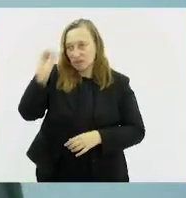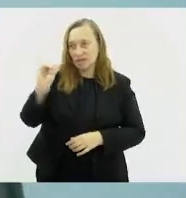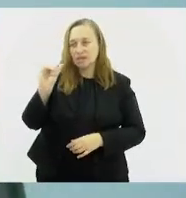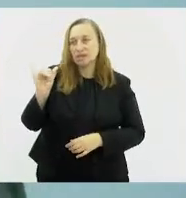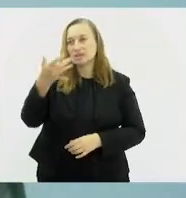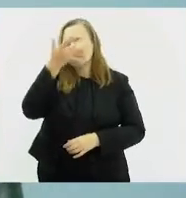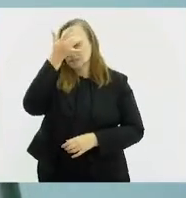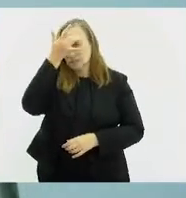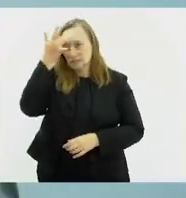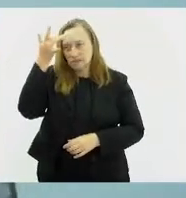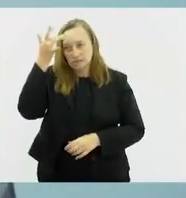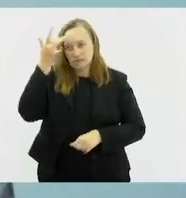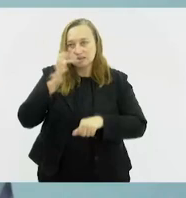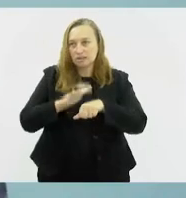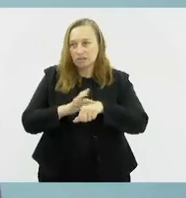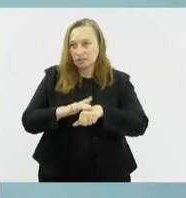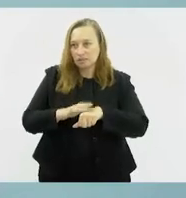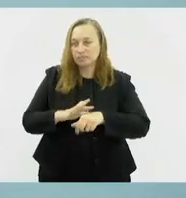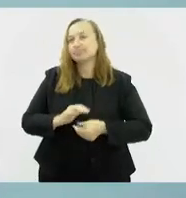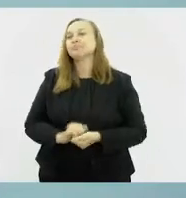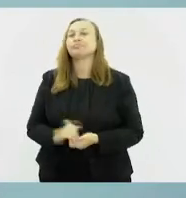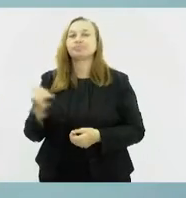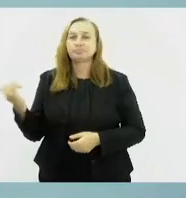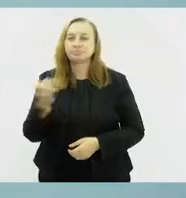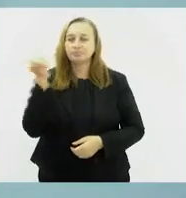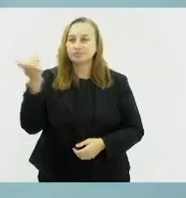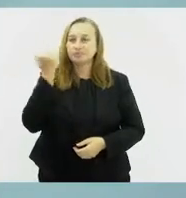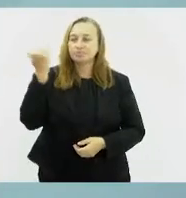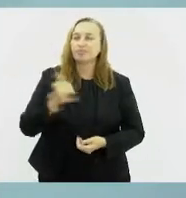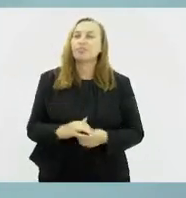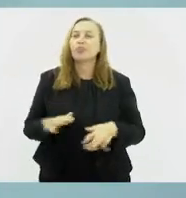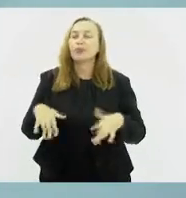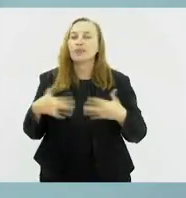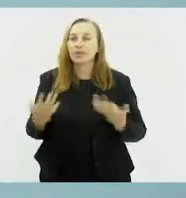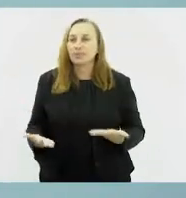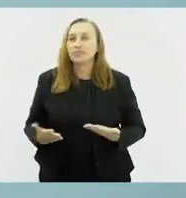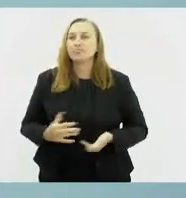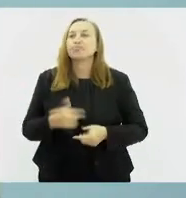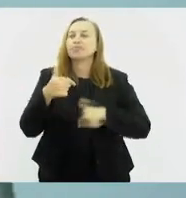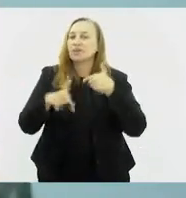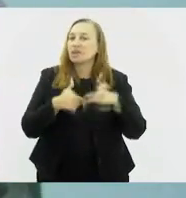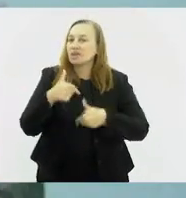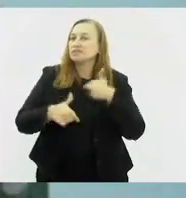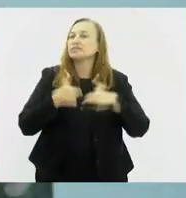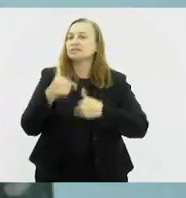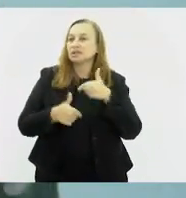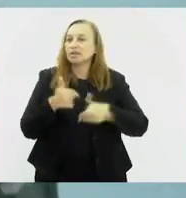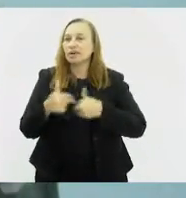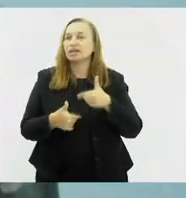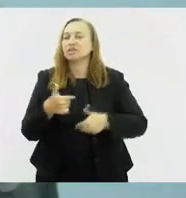mental, né, que é muito importante. Então, a gente vem trabalhando